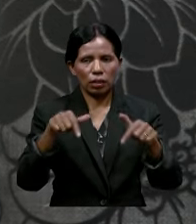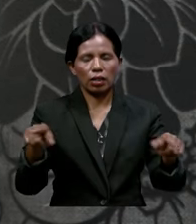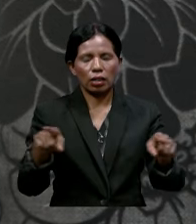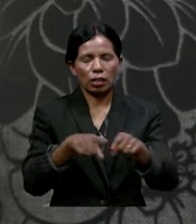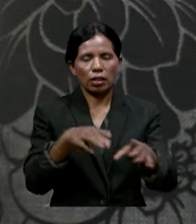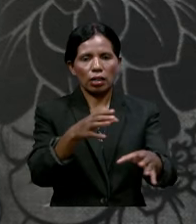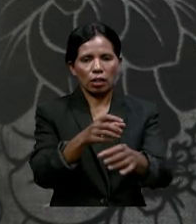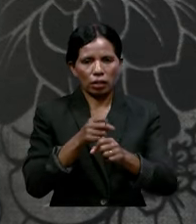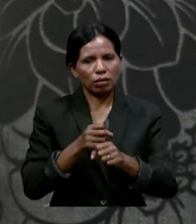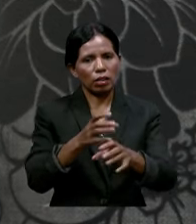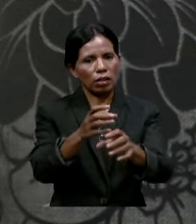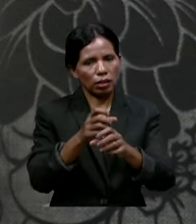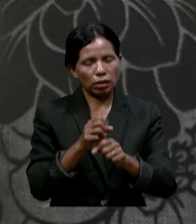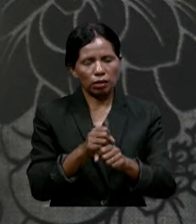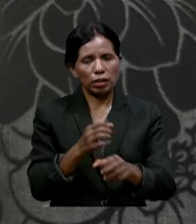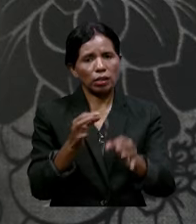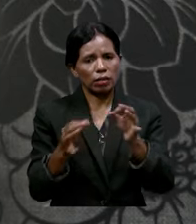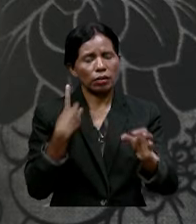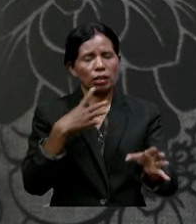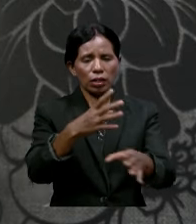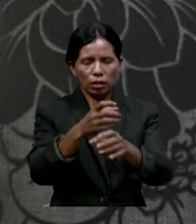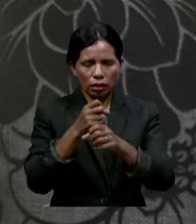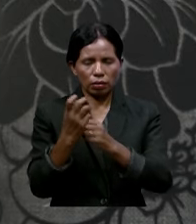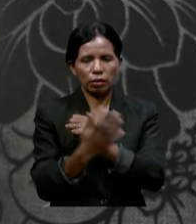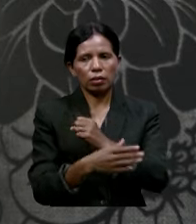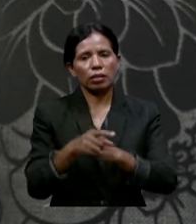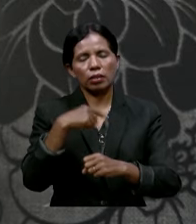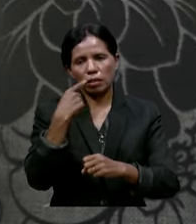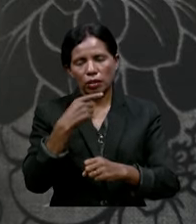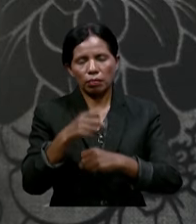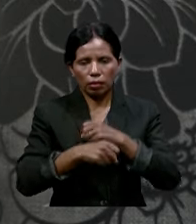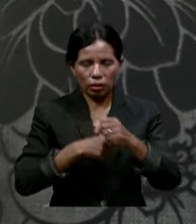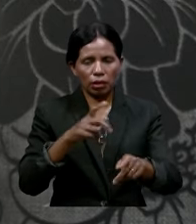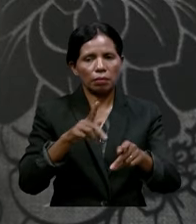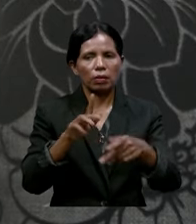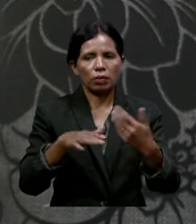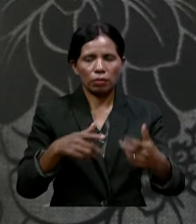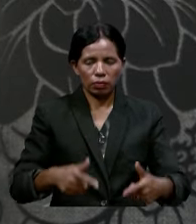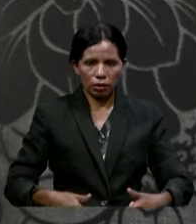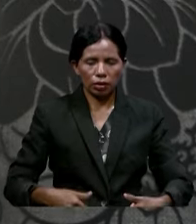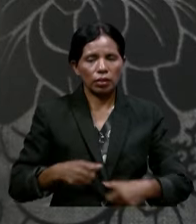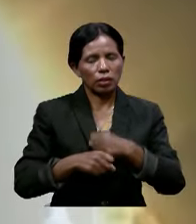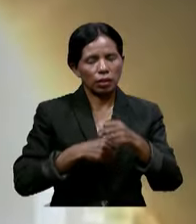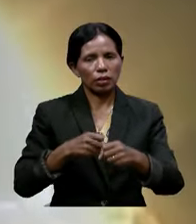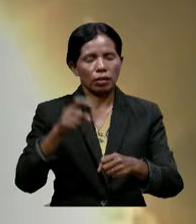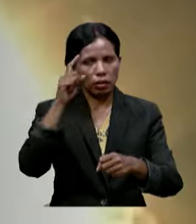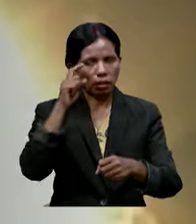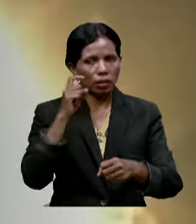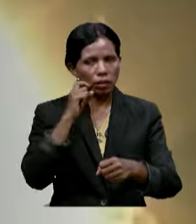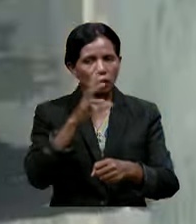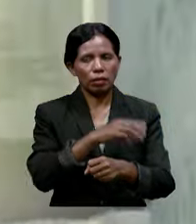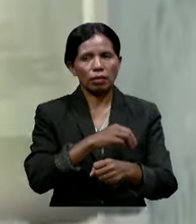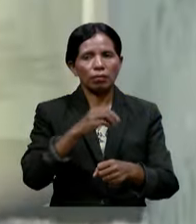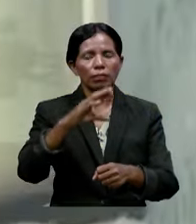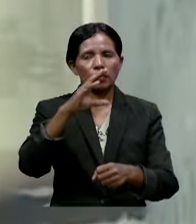malu helit e quando ita hada malu helit tende se makteros li povo makteros Líder nasional Kaira Lasana Gusmão vai hira se iha prisão